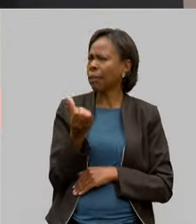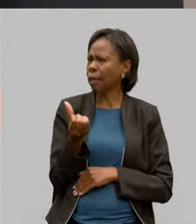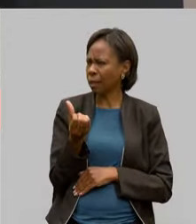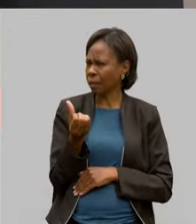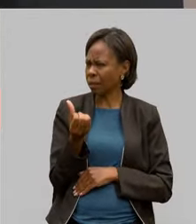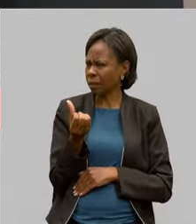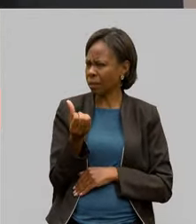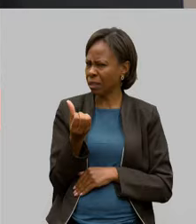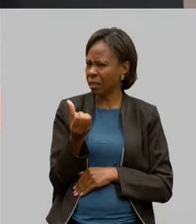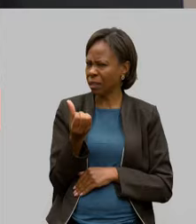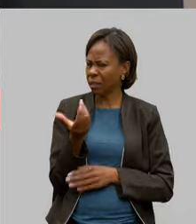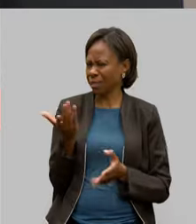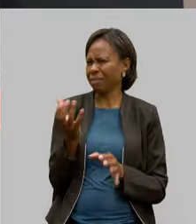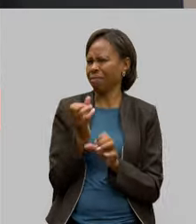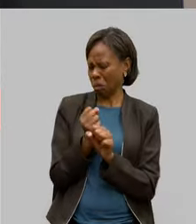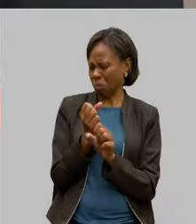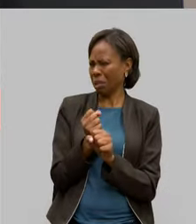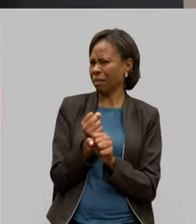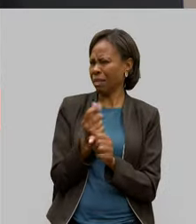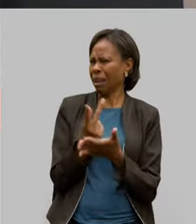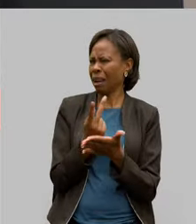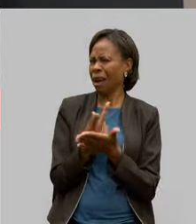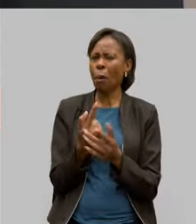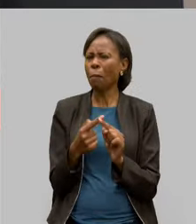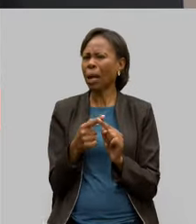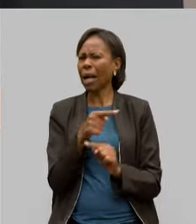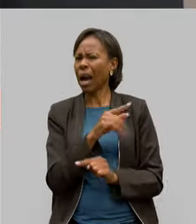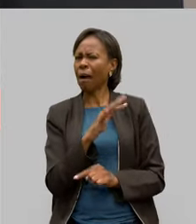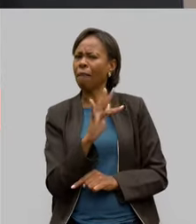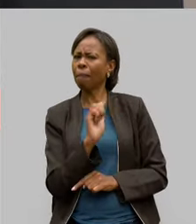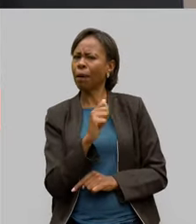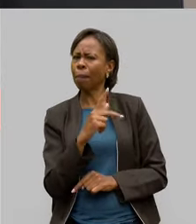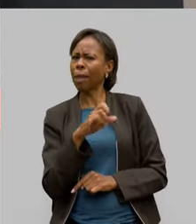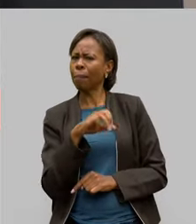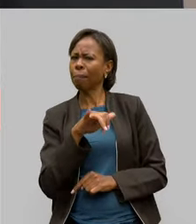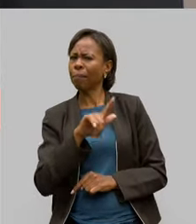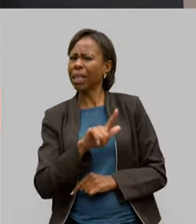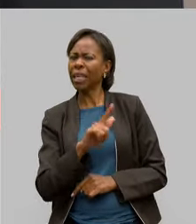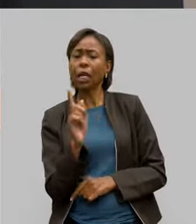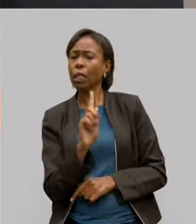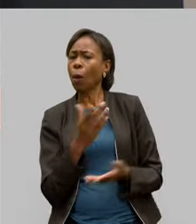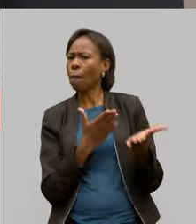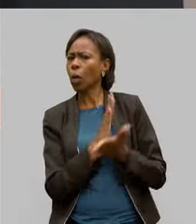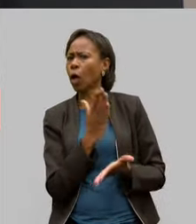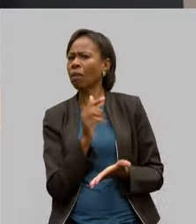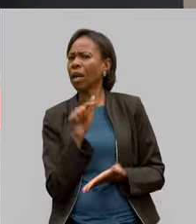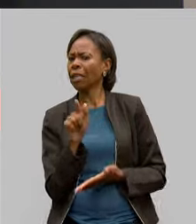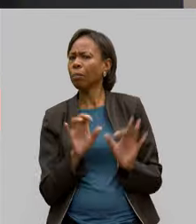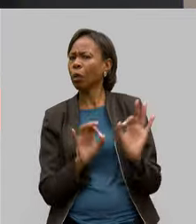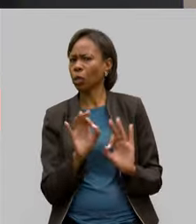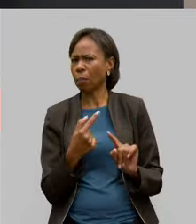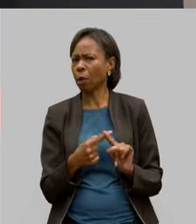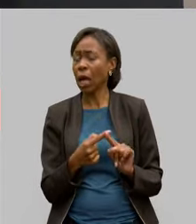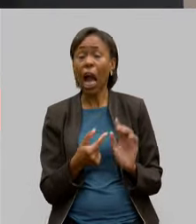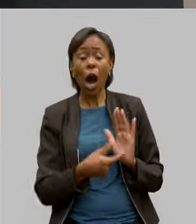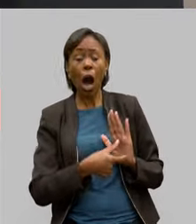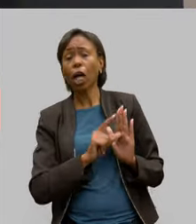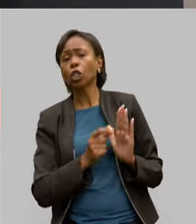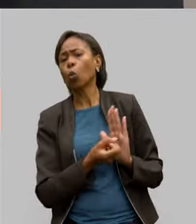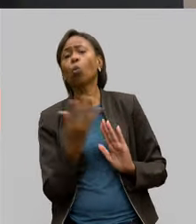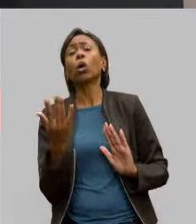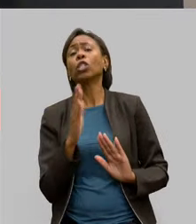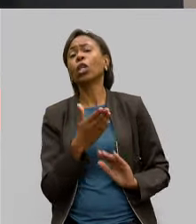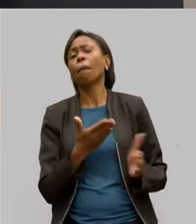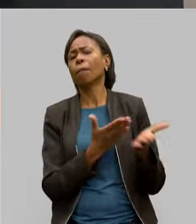conta por que será que a fapemig não aprova projeto eu queria saber quantos que a fapemig já aprovou quanto que a fapemig já direcionou